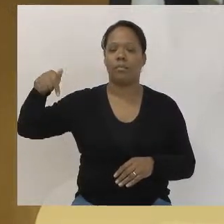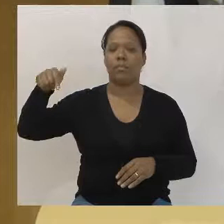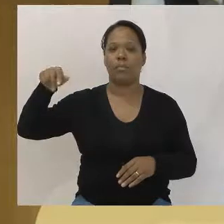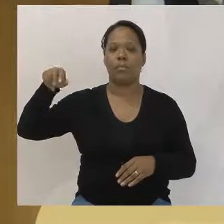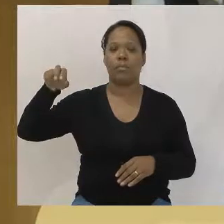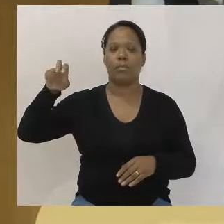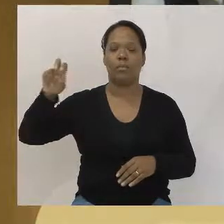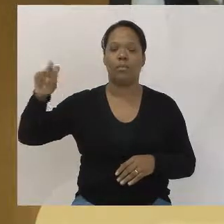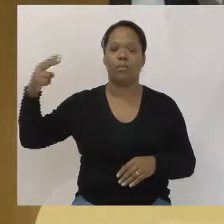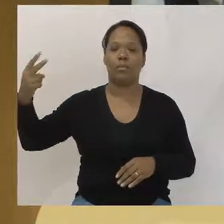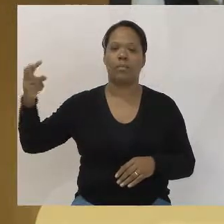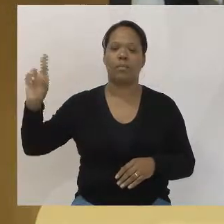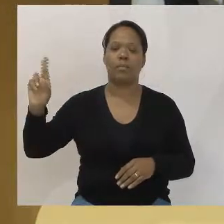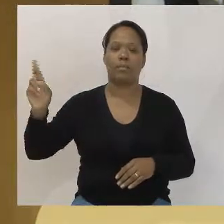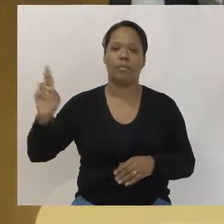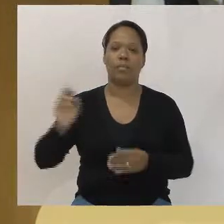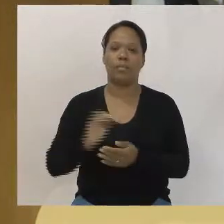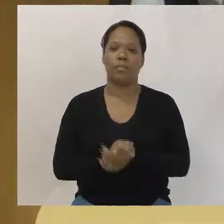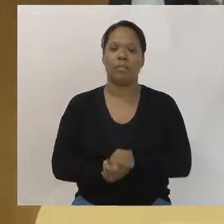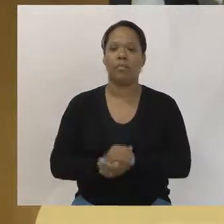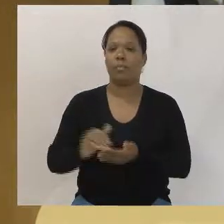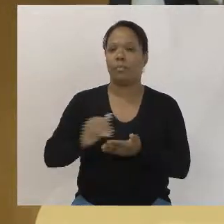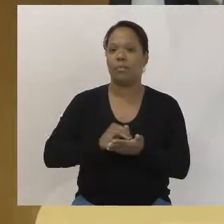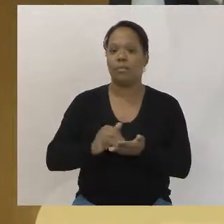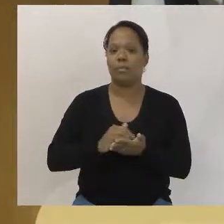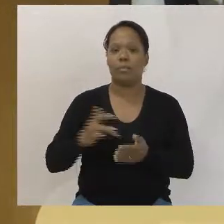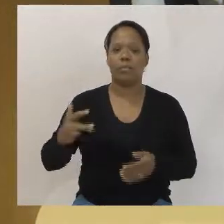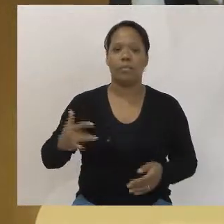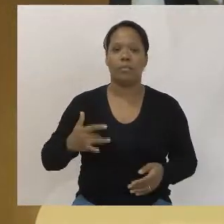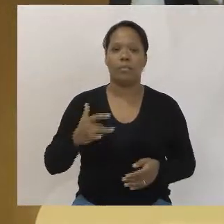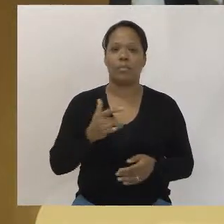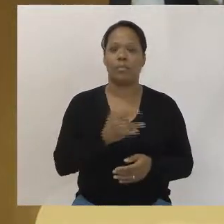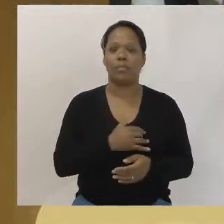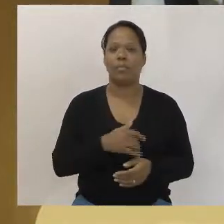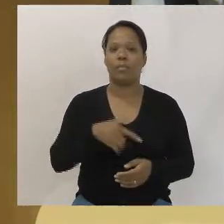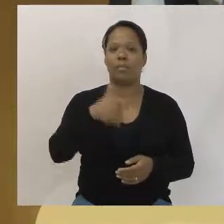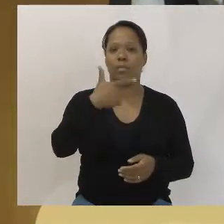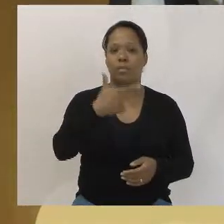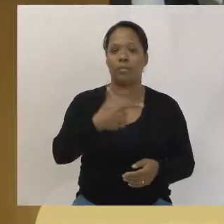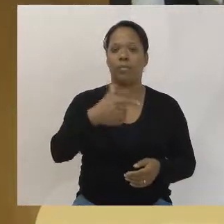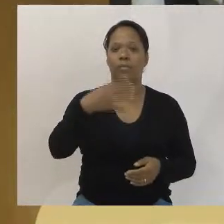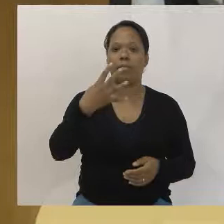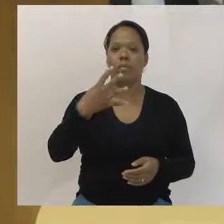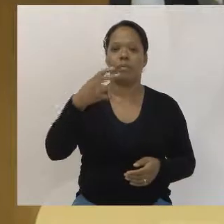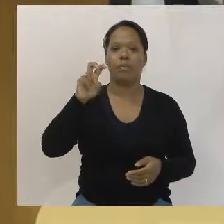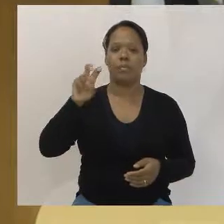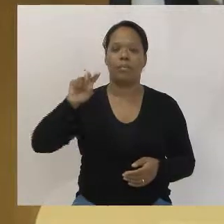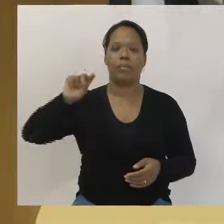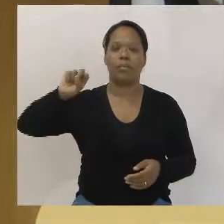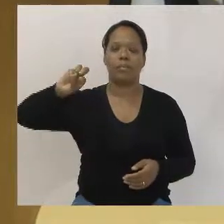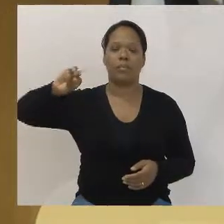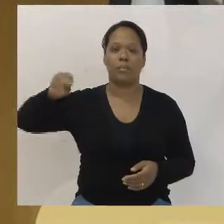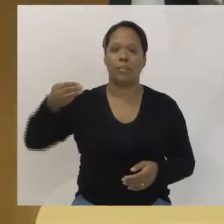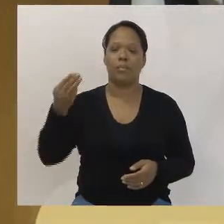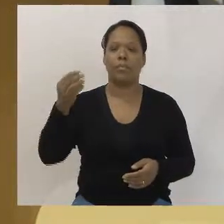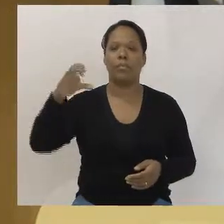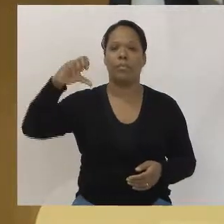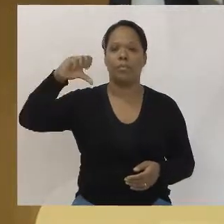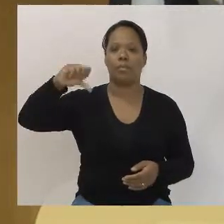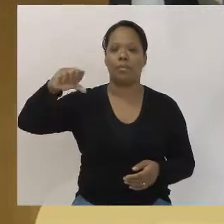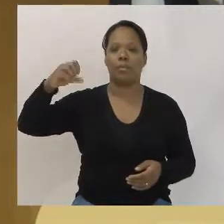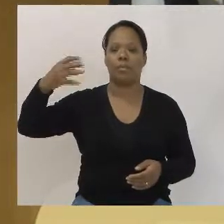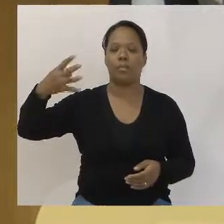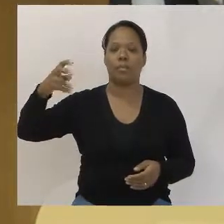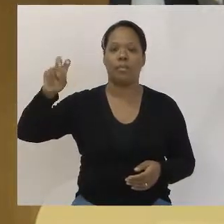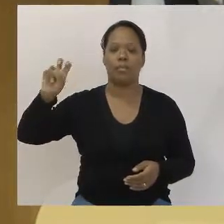cinquenta e dois reais a secretaria de saúde 245 milhões novecentos